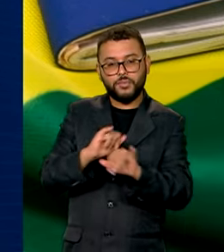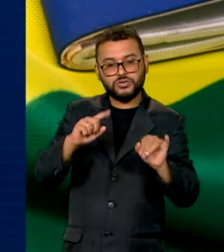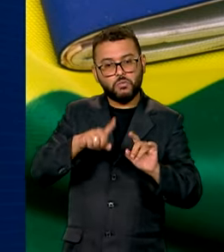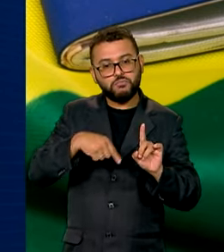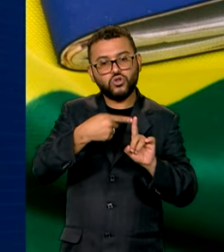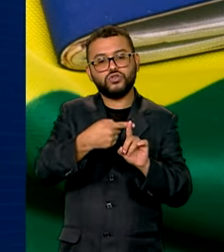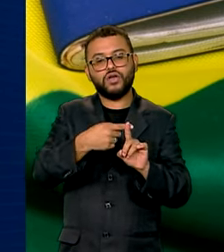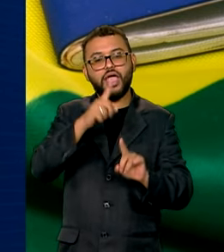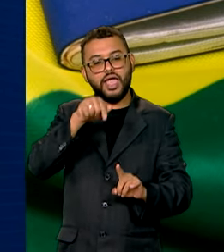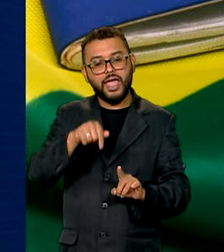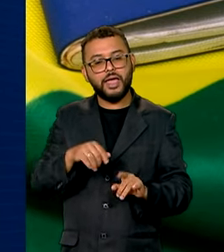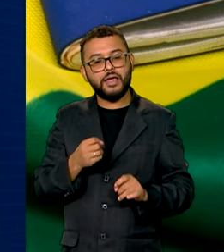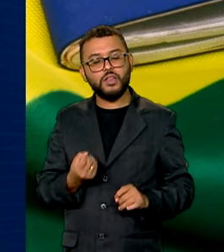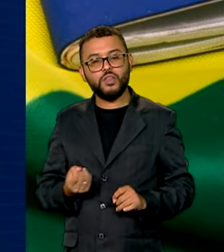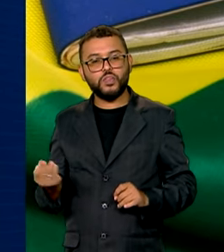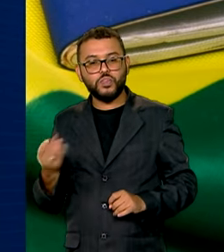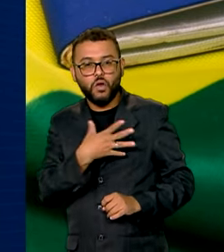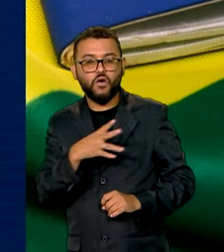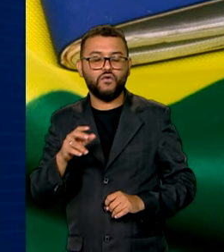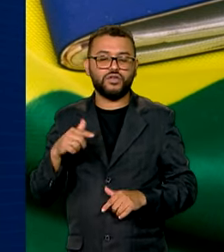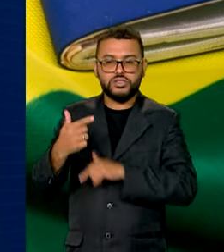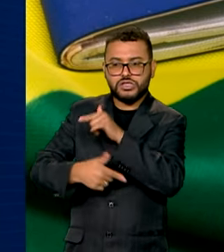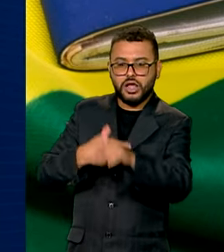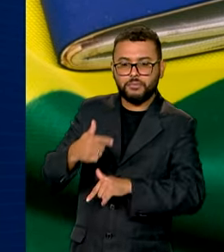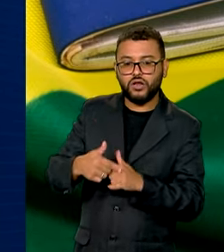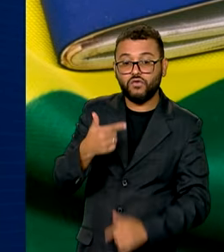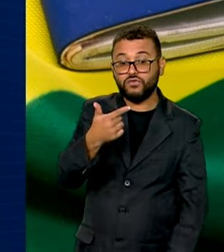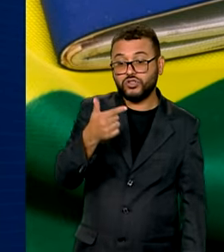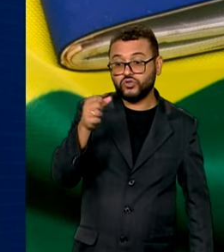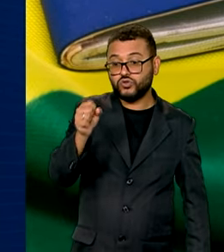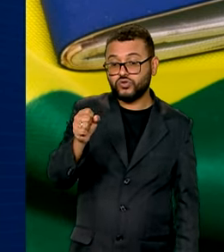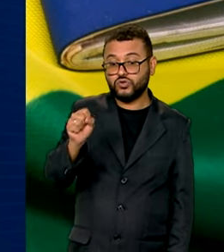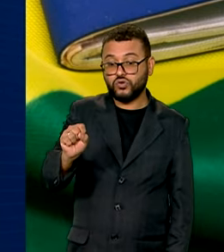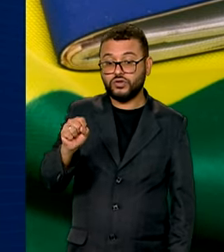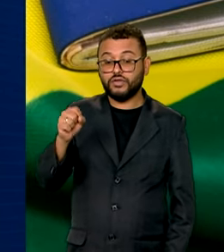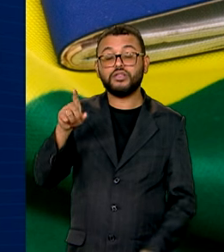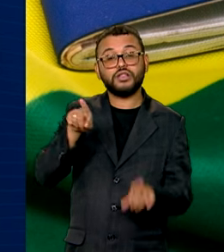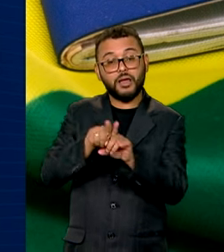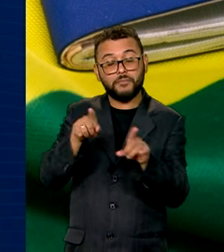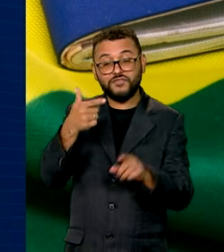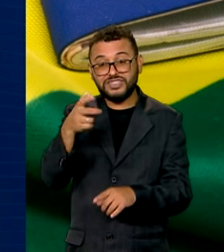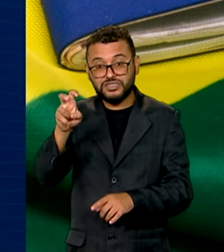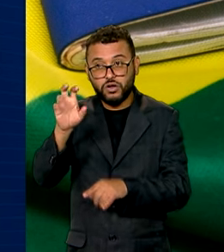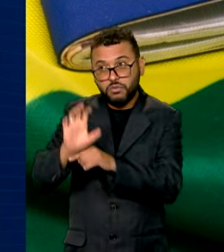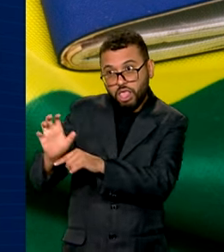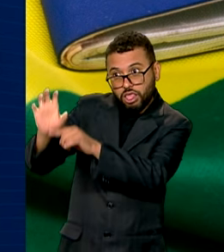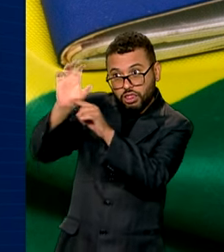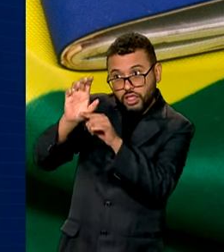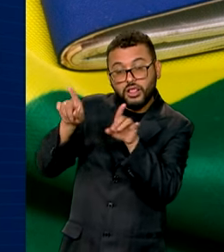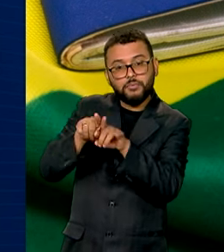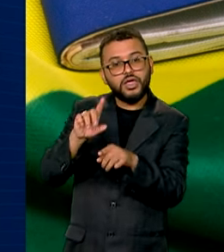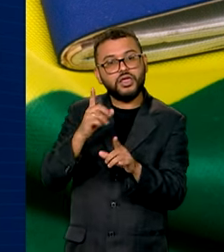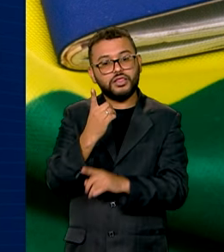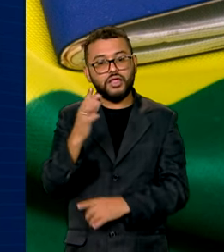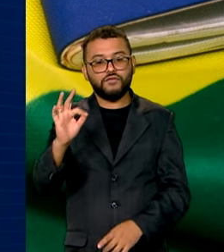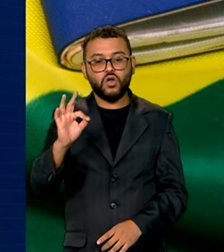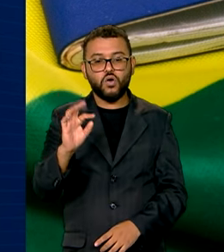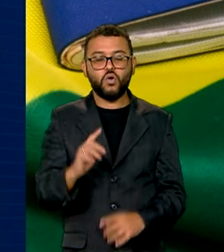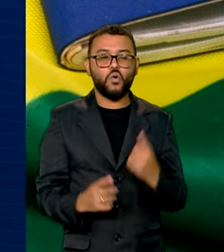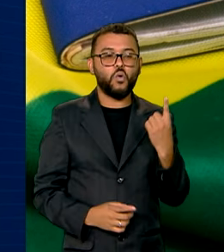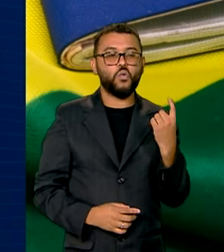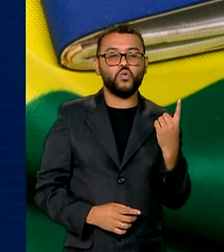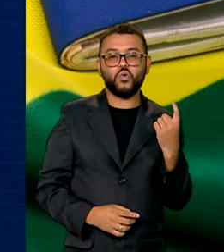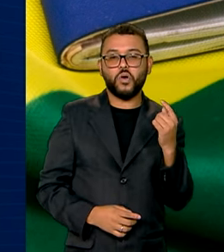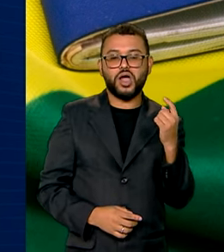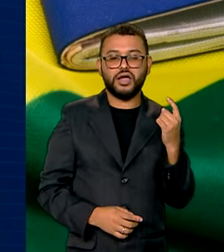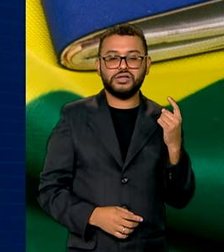positivo foi a geração de novas vagas em 25 estados e no Distrito Federal. A única unidade da federação